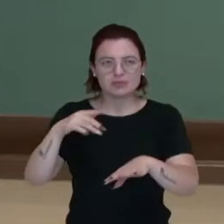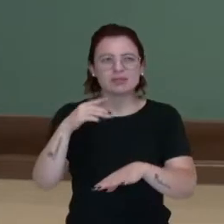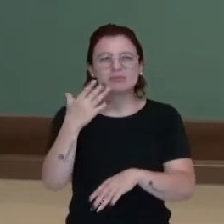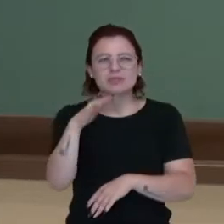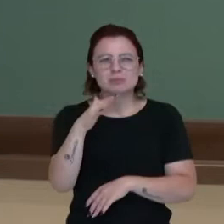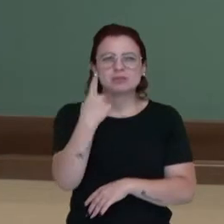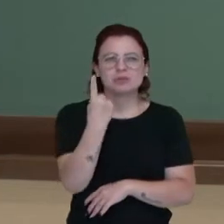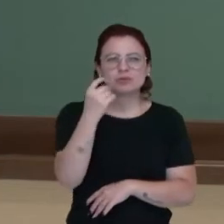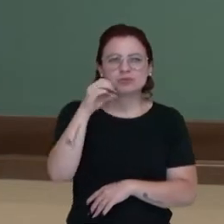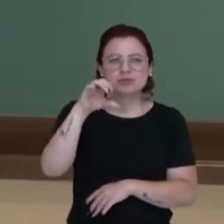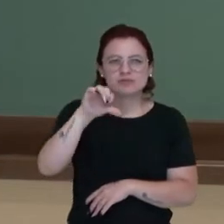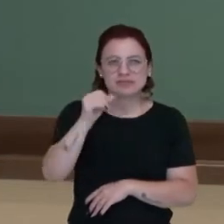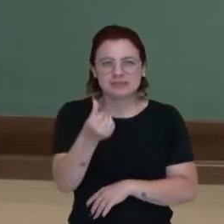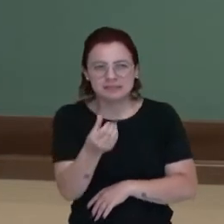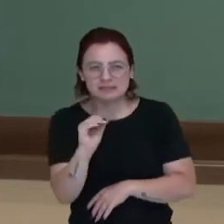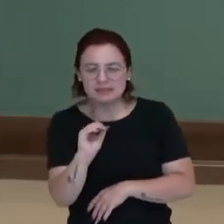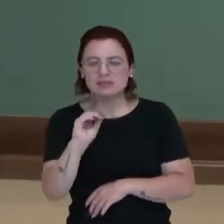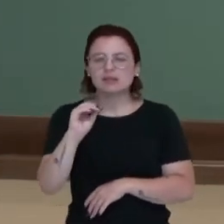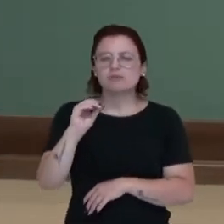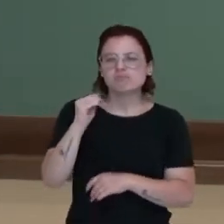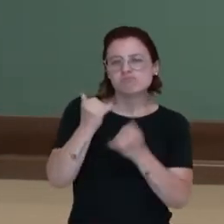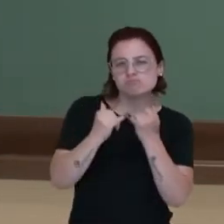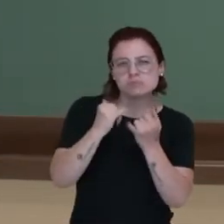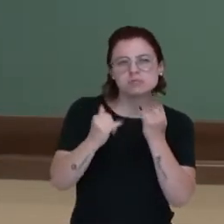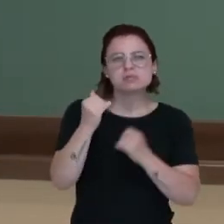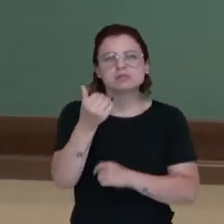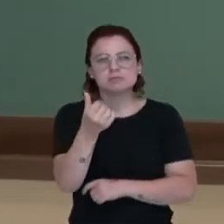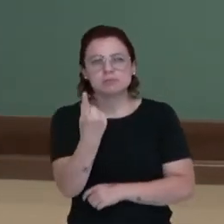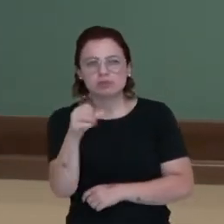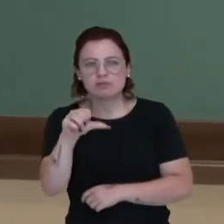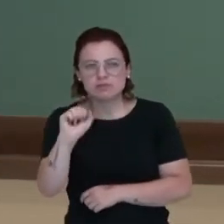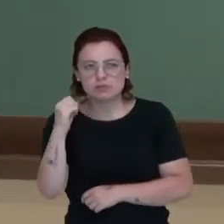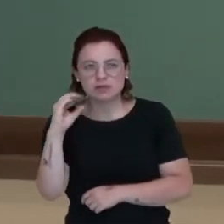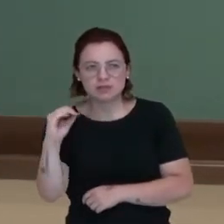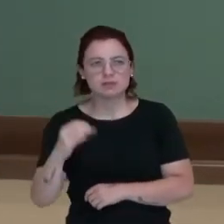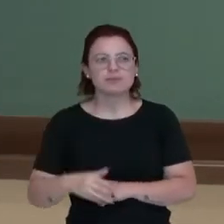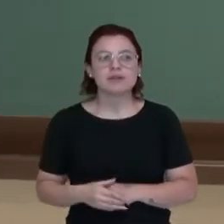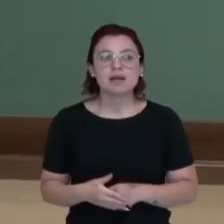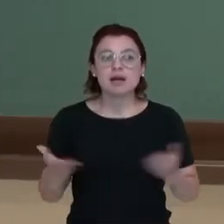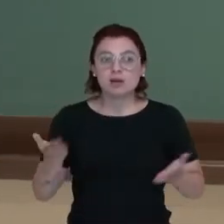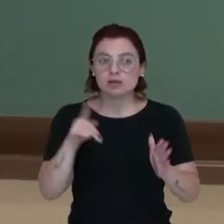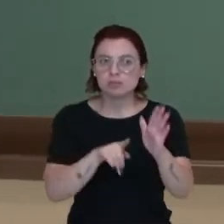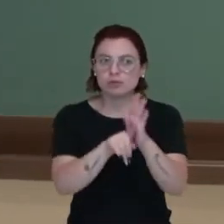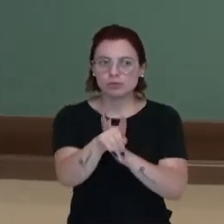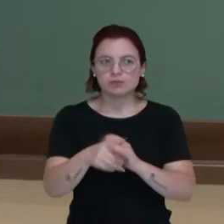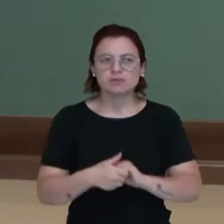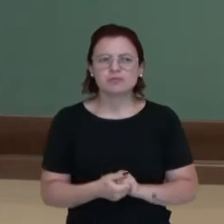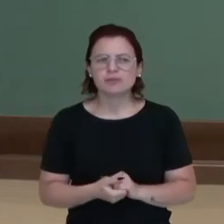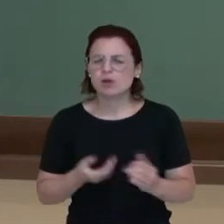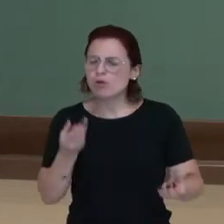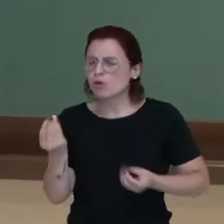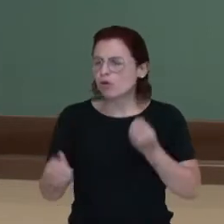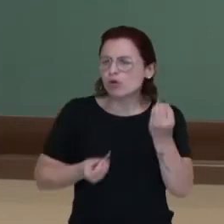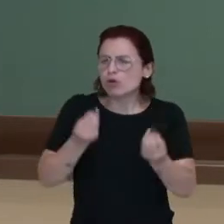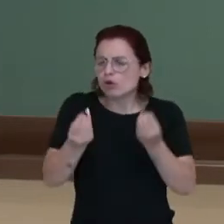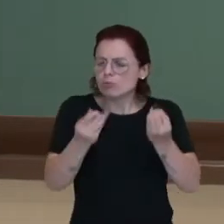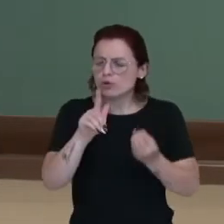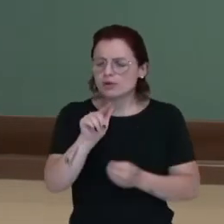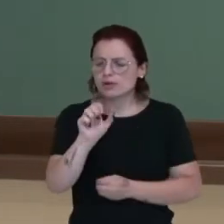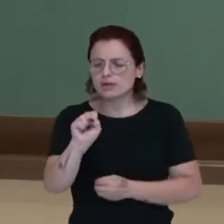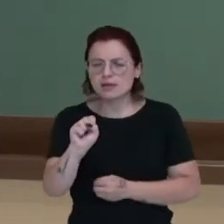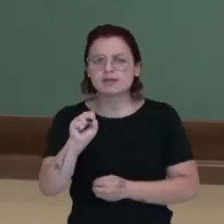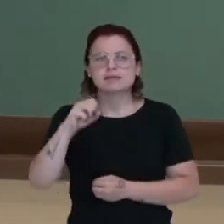1960 e 1980. Agora, aqui nós temos a pergunta. Como o gás